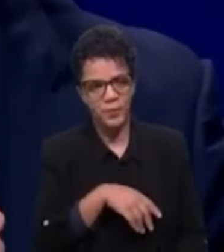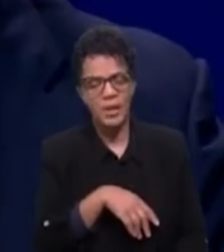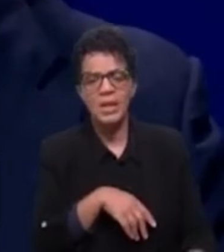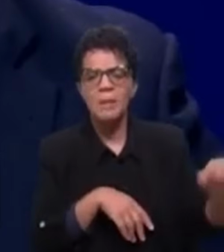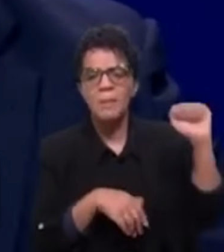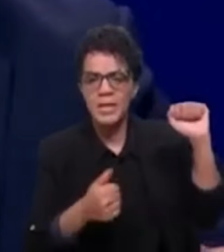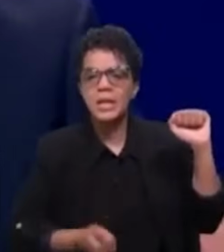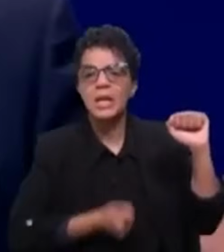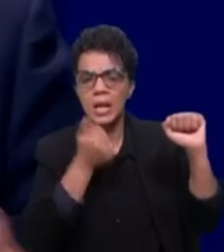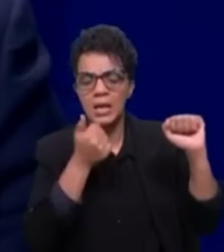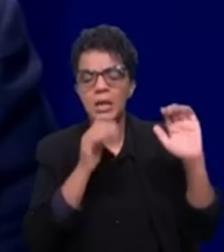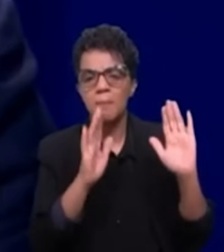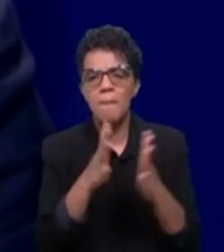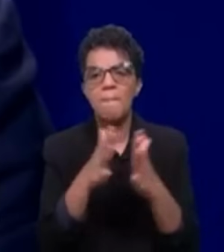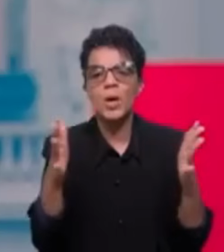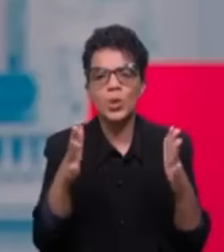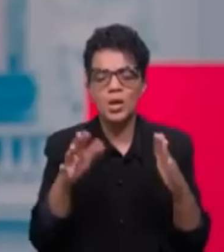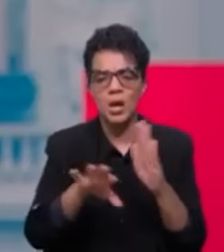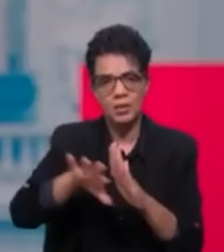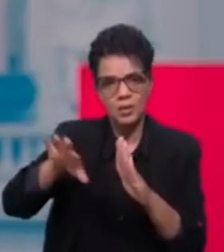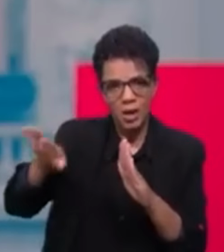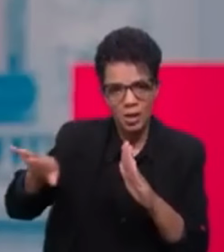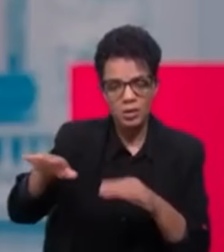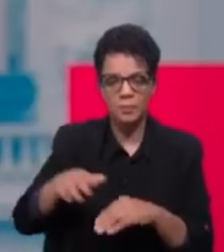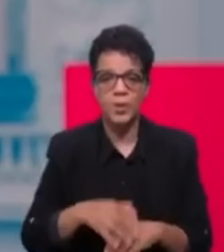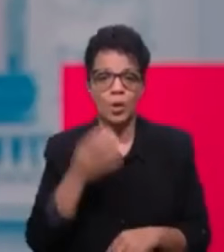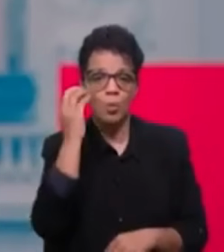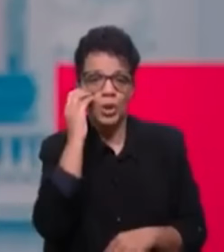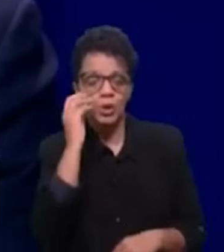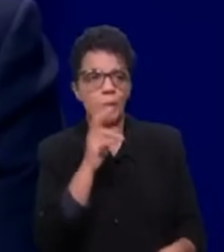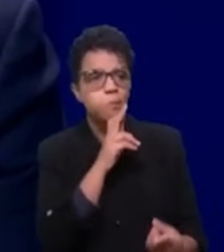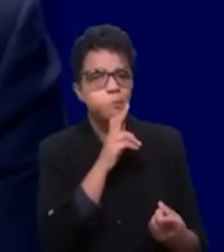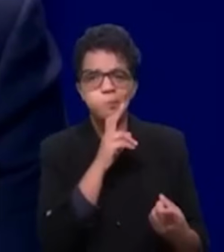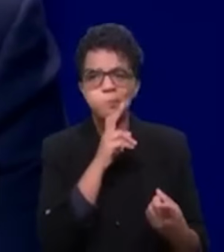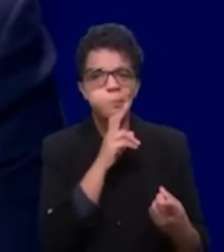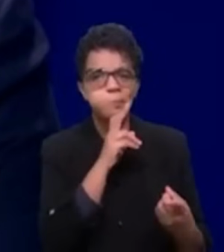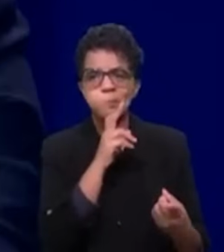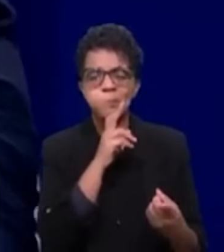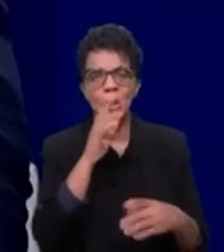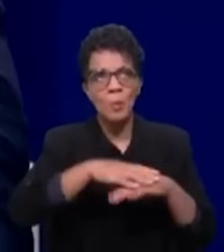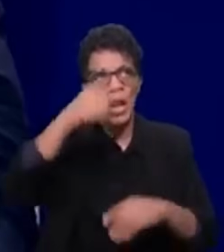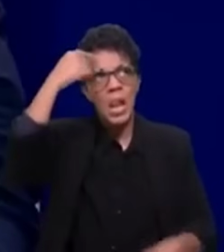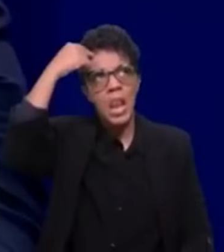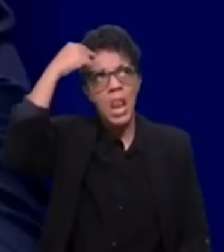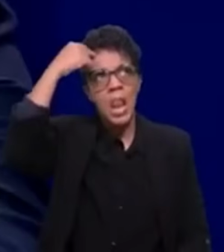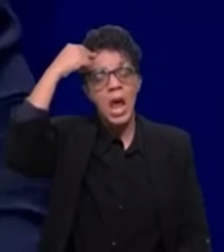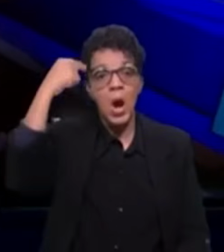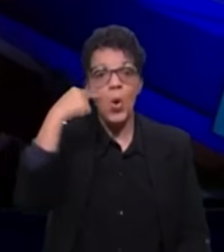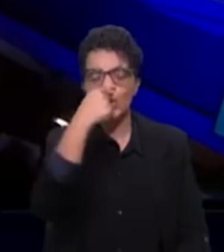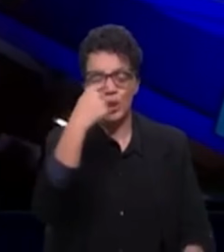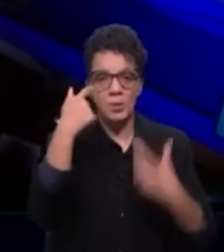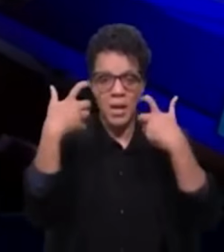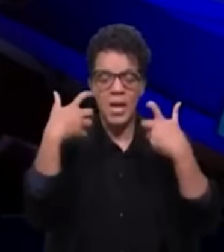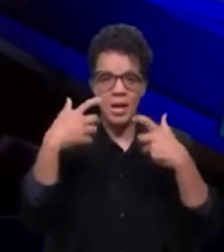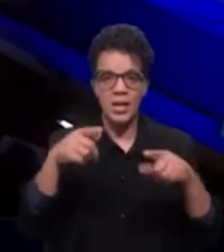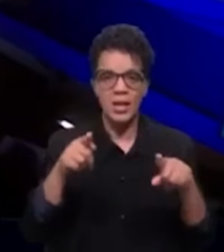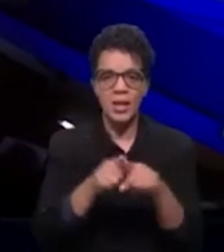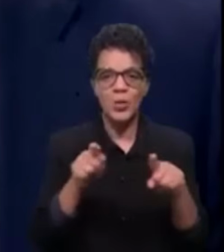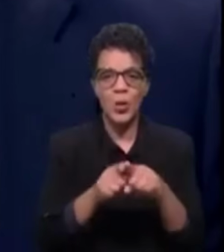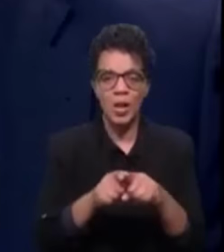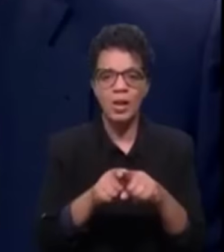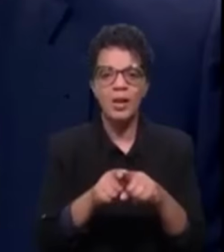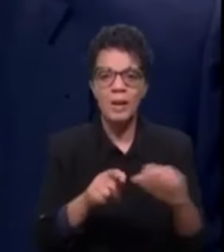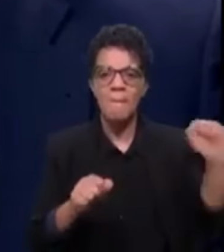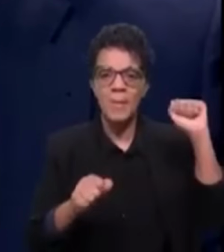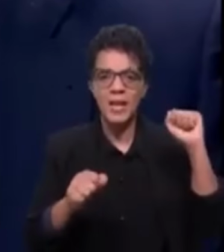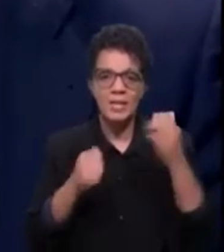o pesso vencer mas houver uma maioria à direita e o dris Montenegro não consegue responder o óbvio que lhe vai na cabeça e que se vê nos olhos dele é salta para col do PS